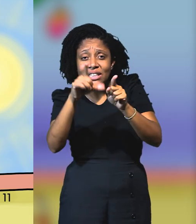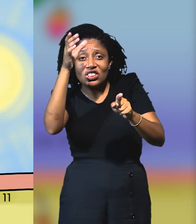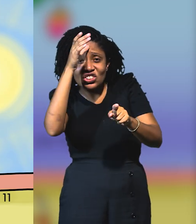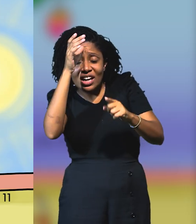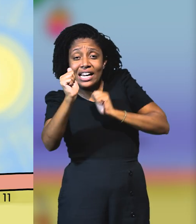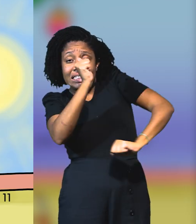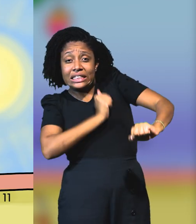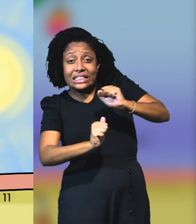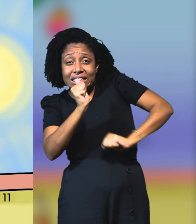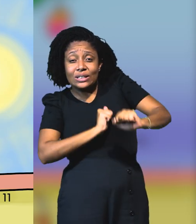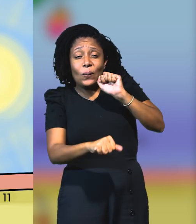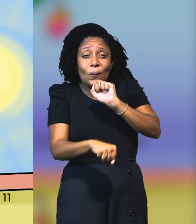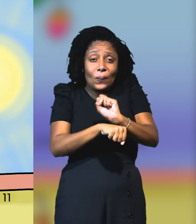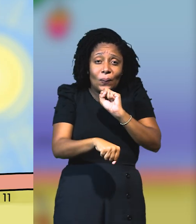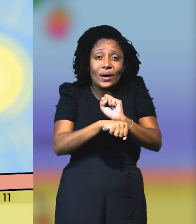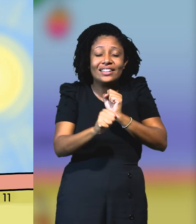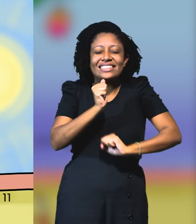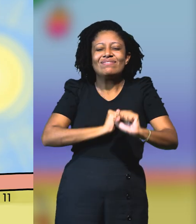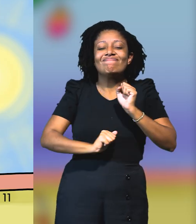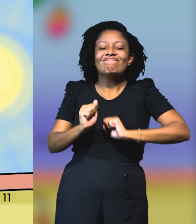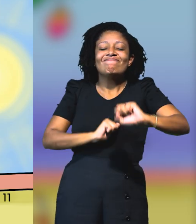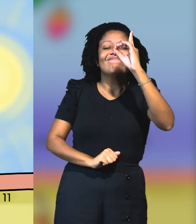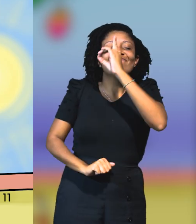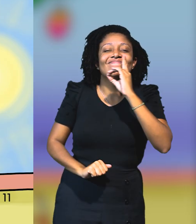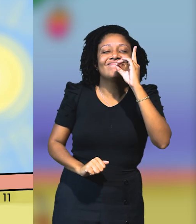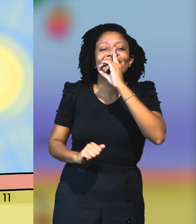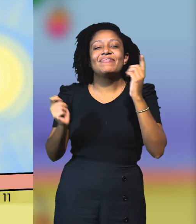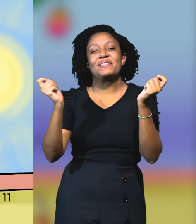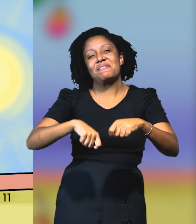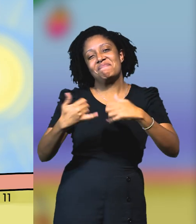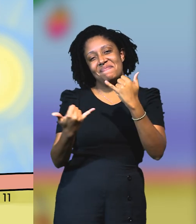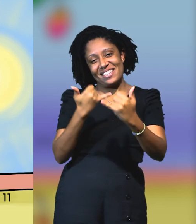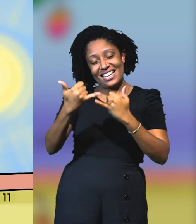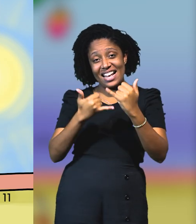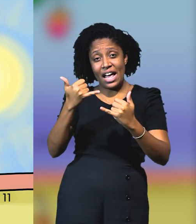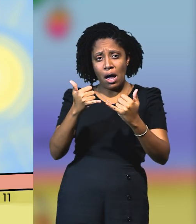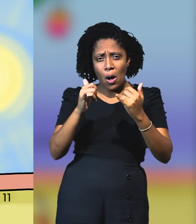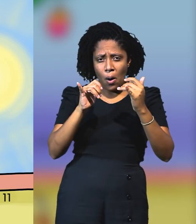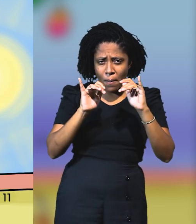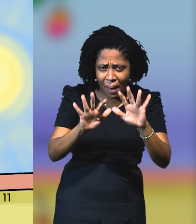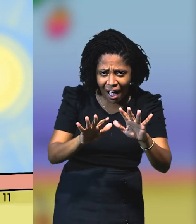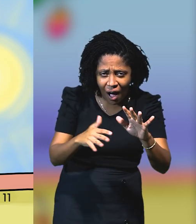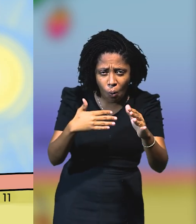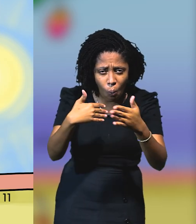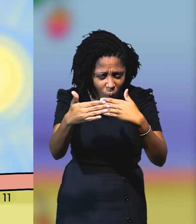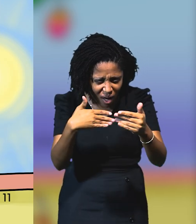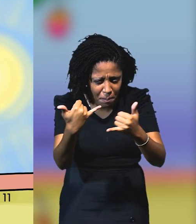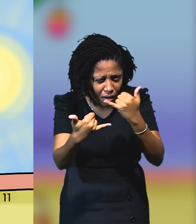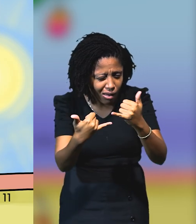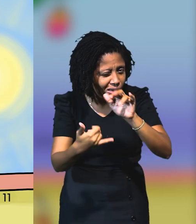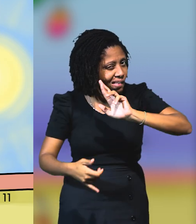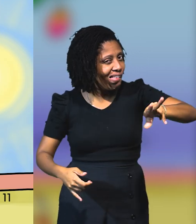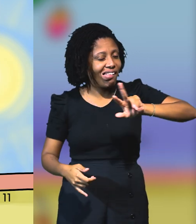a esperar, ansiosos pelo domingo para poder brincar. Mas não era qualquer